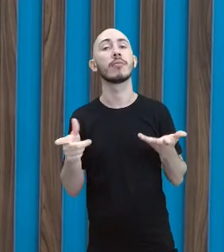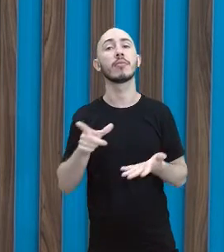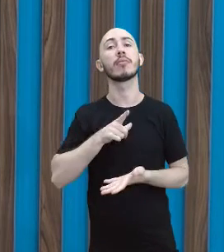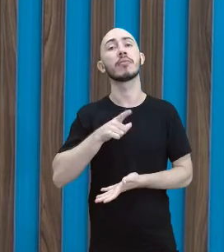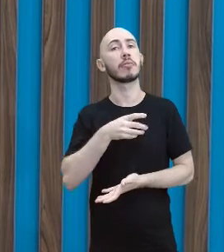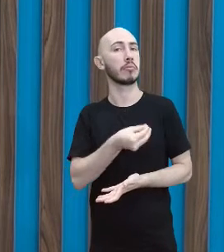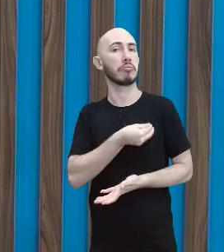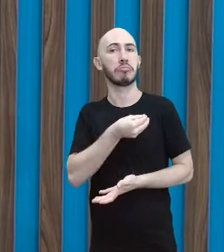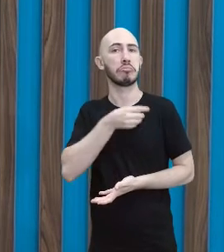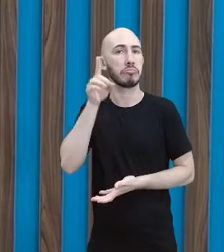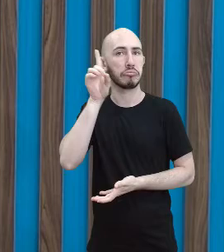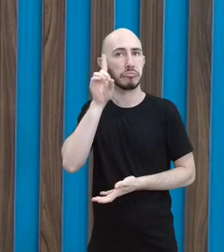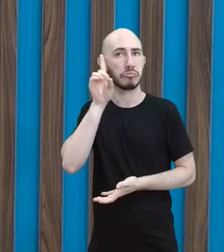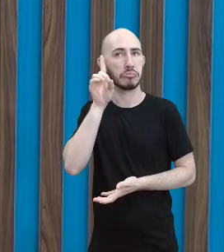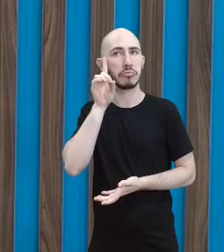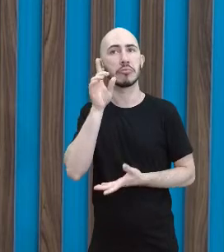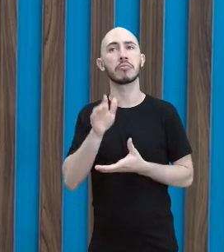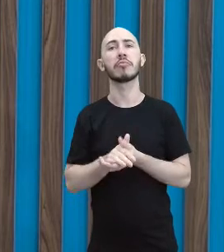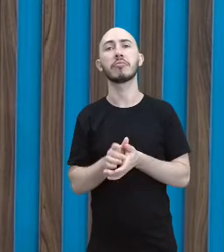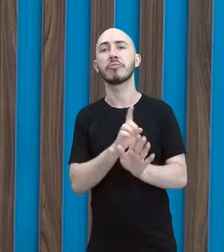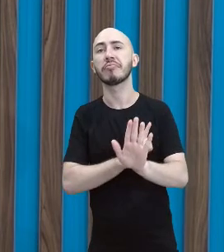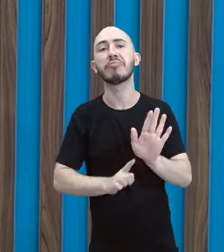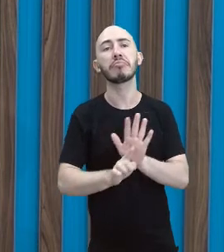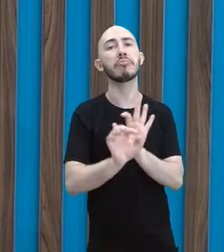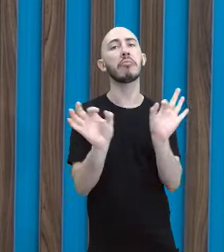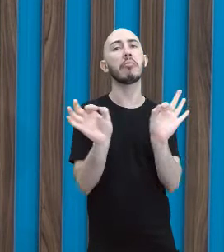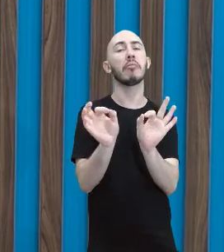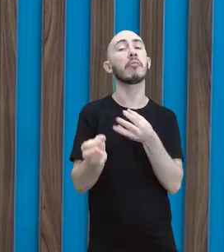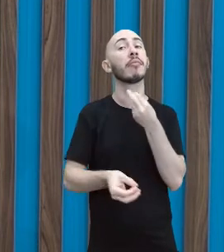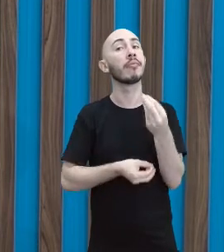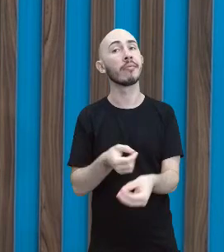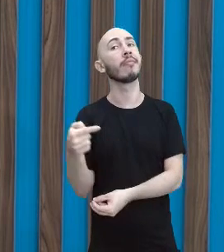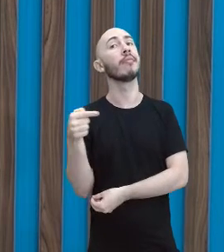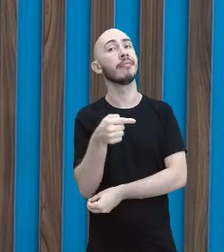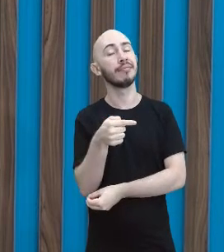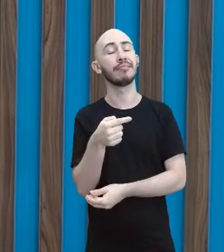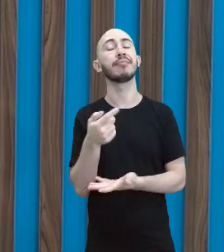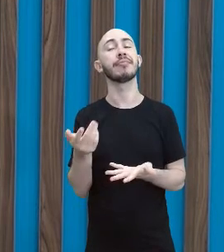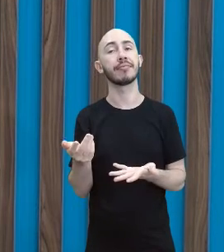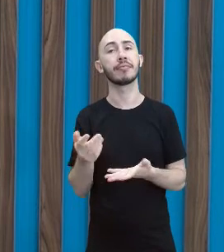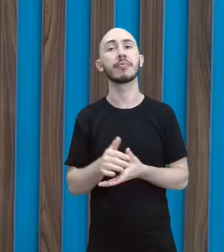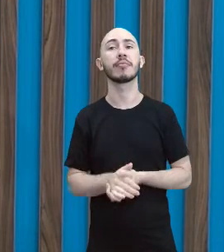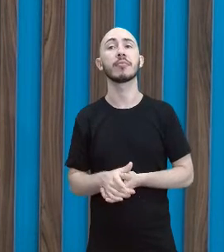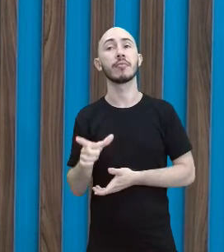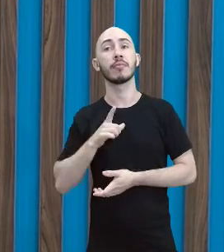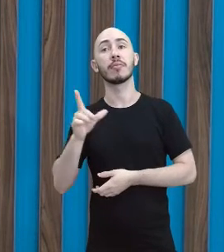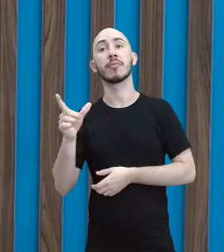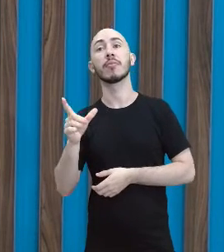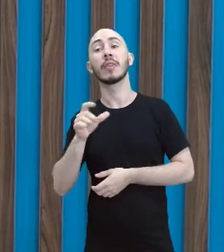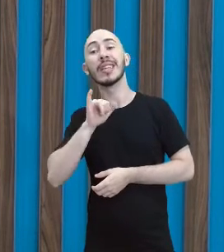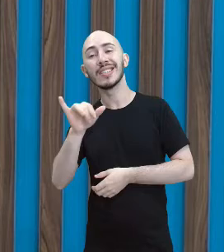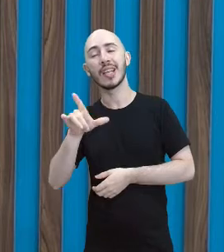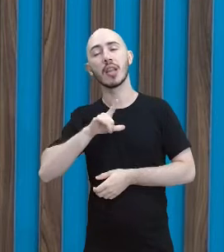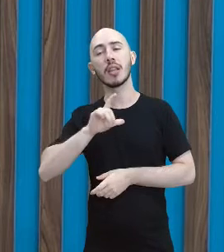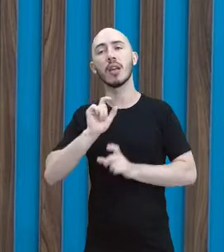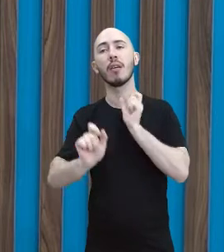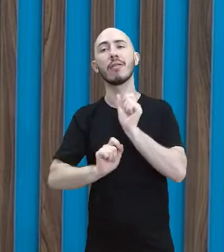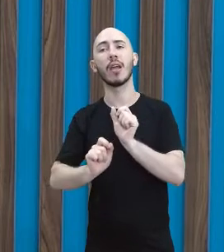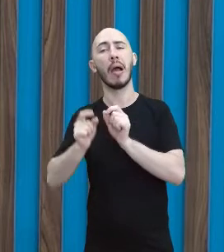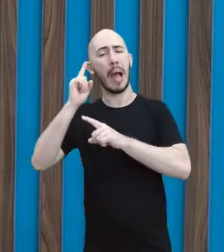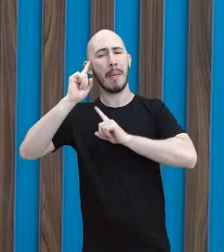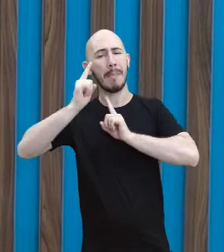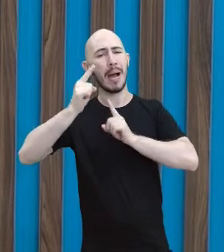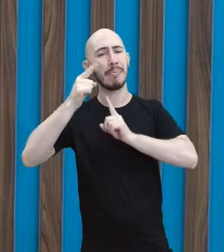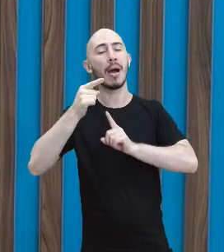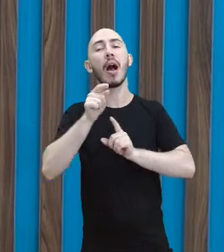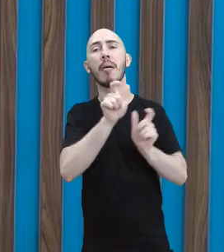sua vida cotidiana, não está em evidência. Então, se existia uma perseguição contra artistas,